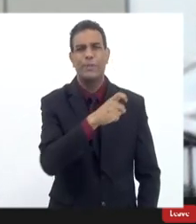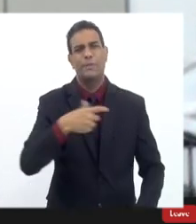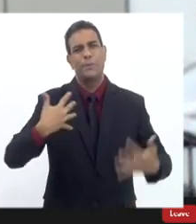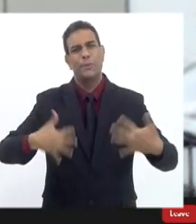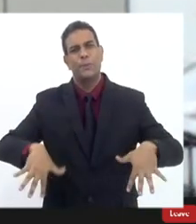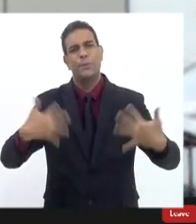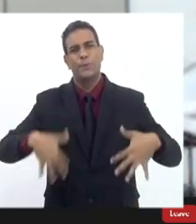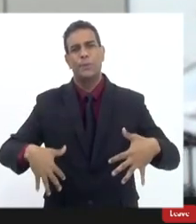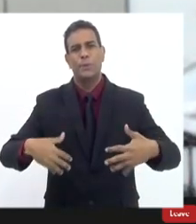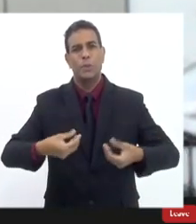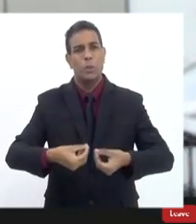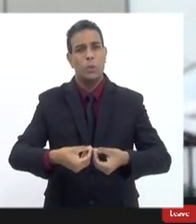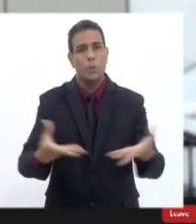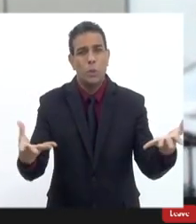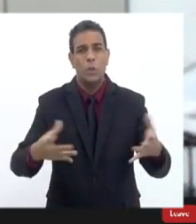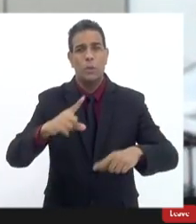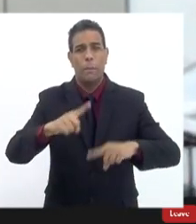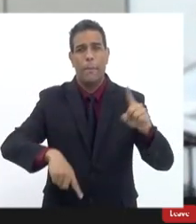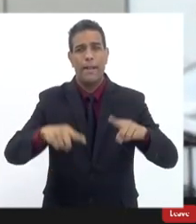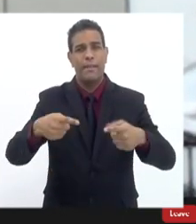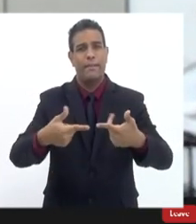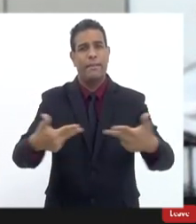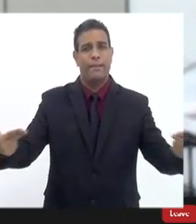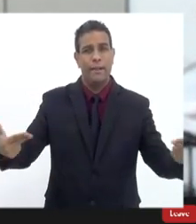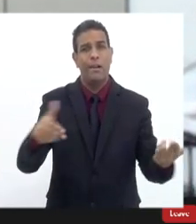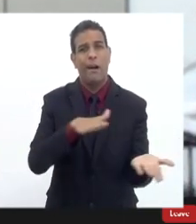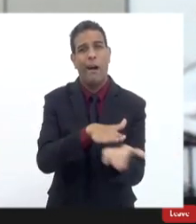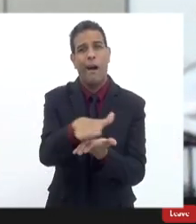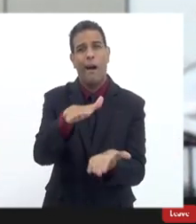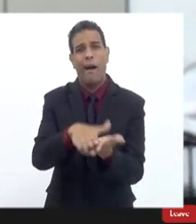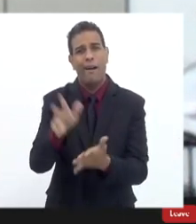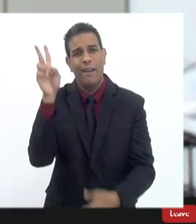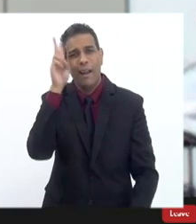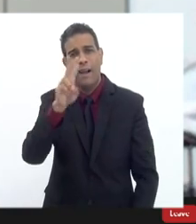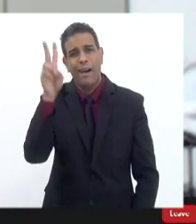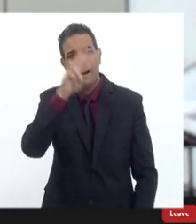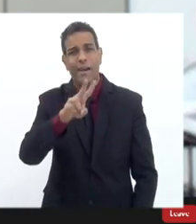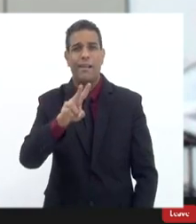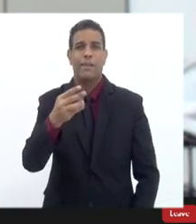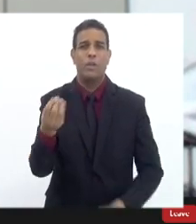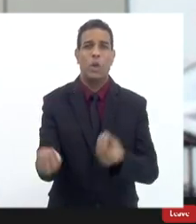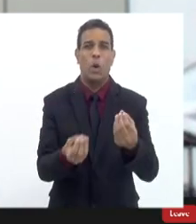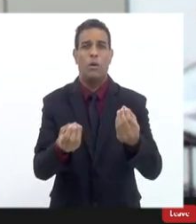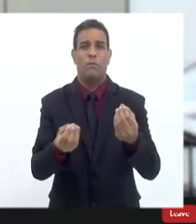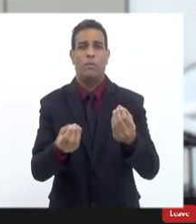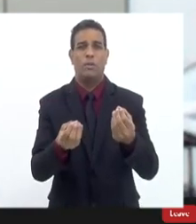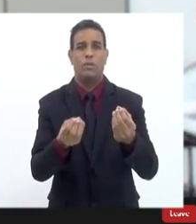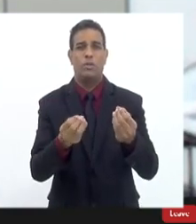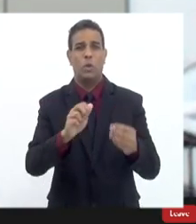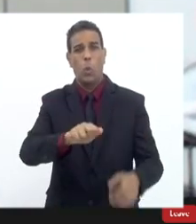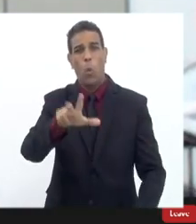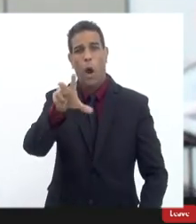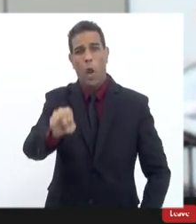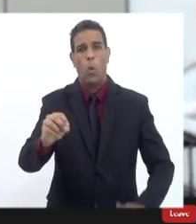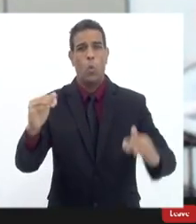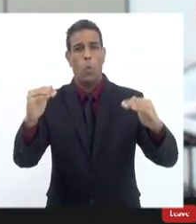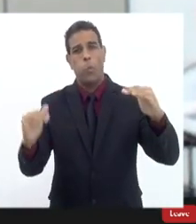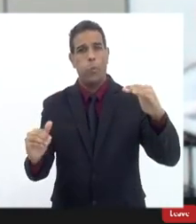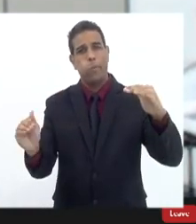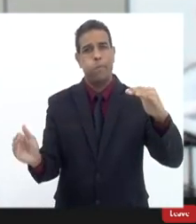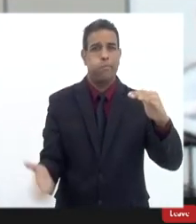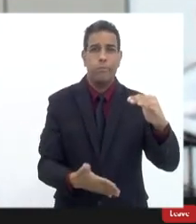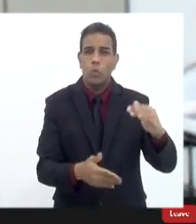na distribuição do material impresso, justamente aquelas pessoas em maior situação de vulnerabilidade que não tinham acesso à